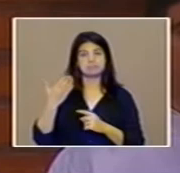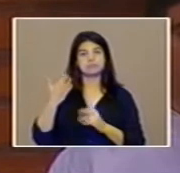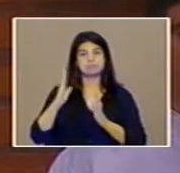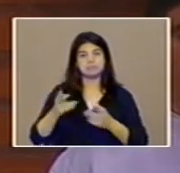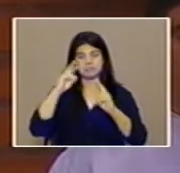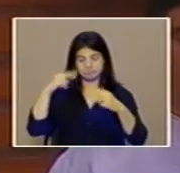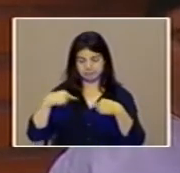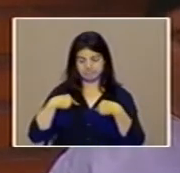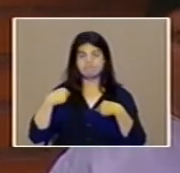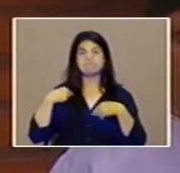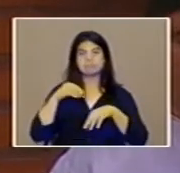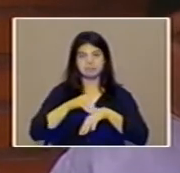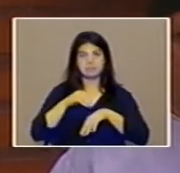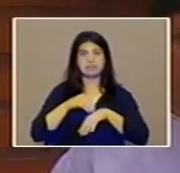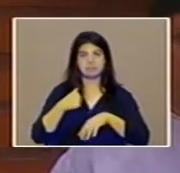pecadores